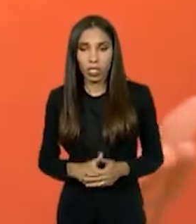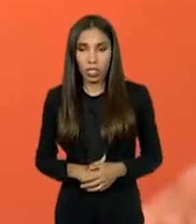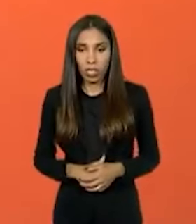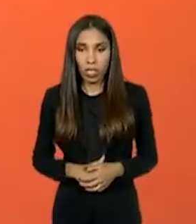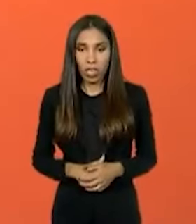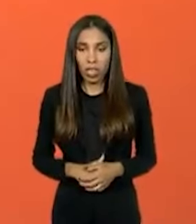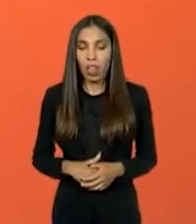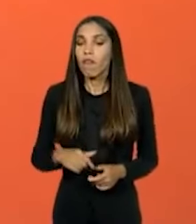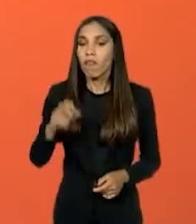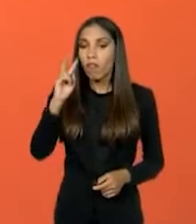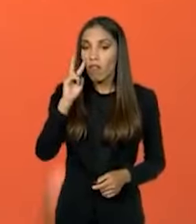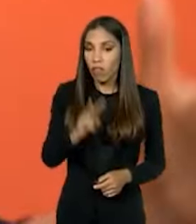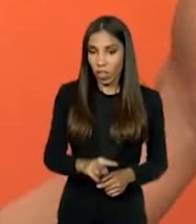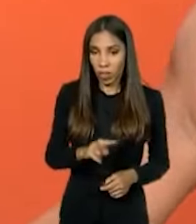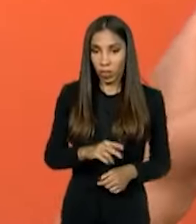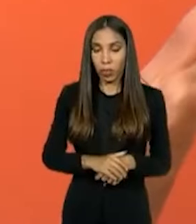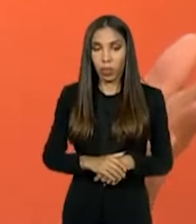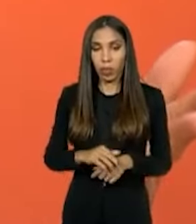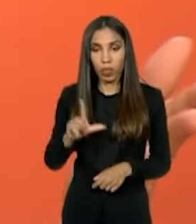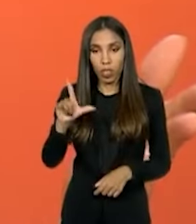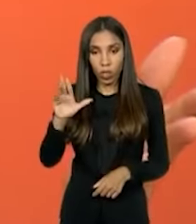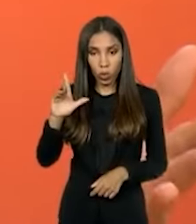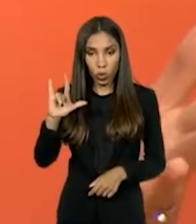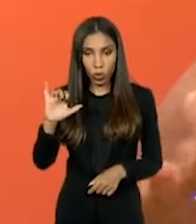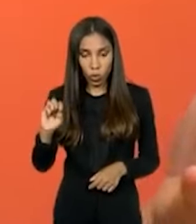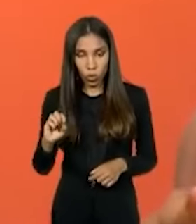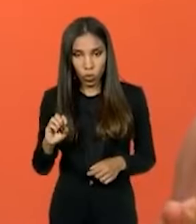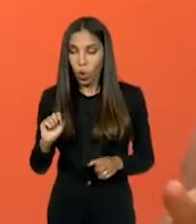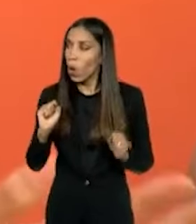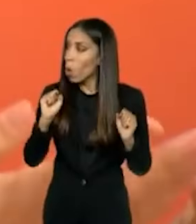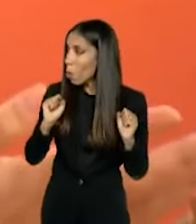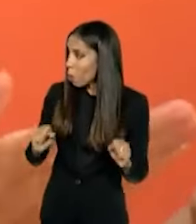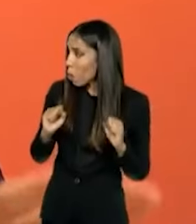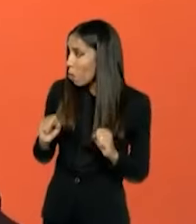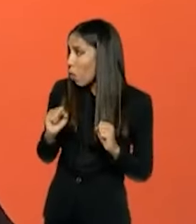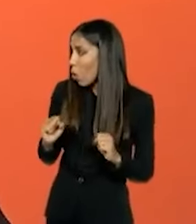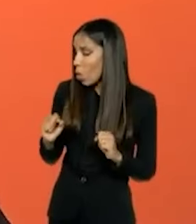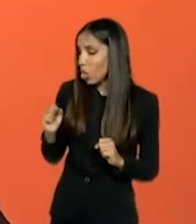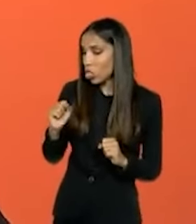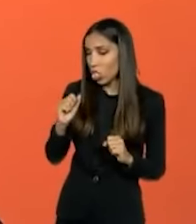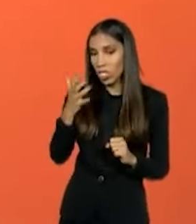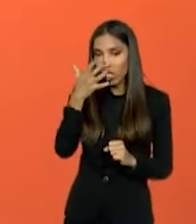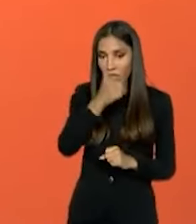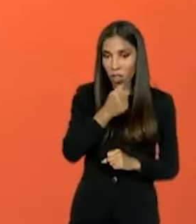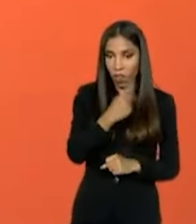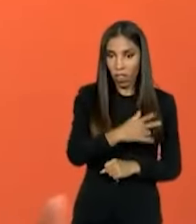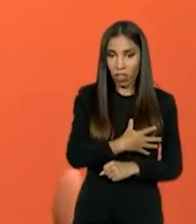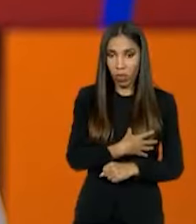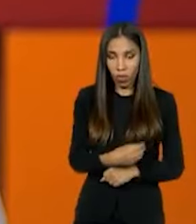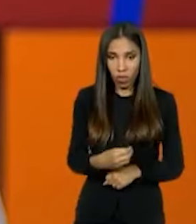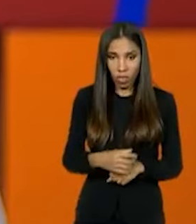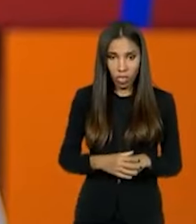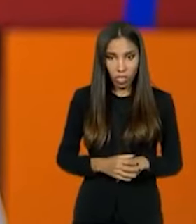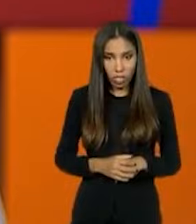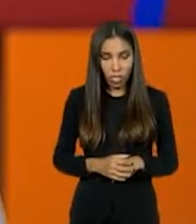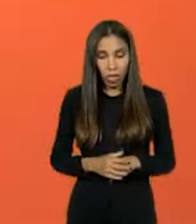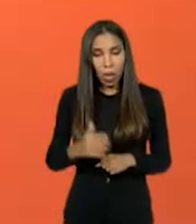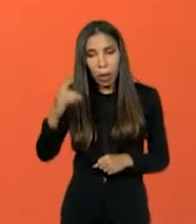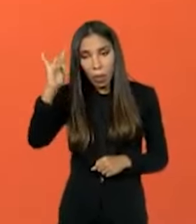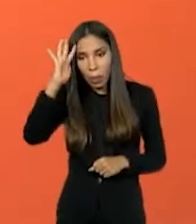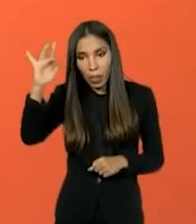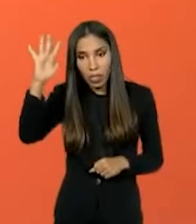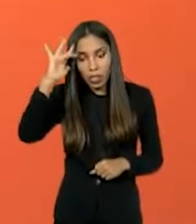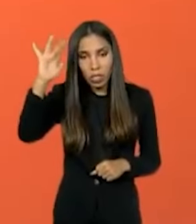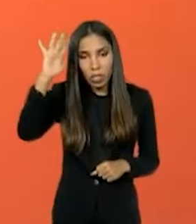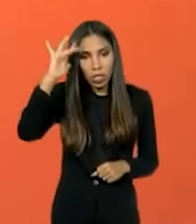quando ele se vê nesse momento quando o Lúcio Diz para ele você pode talvez então salvar teu filho gente pensa a pessoa passa